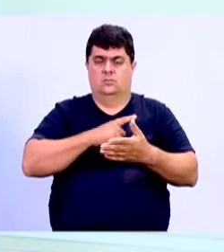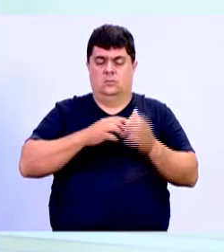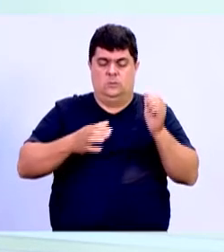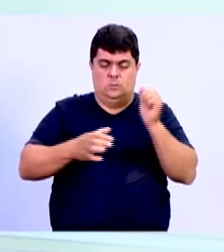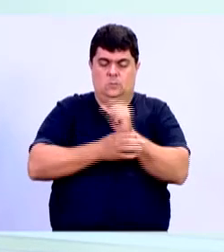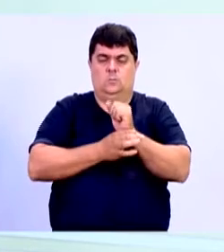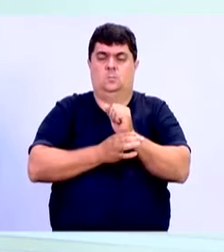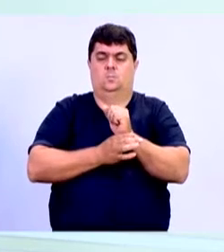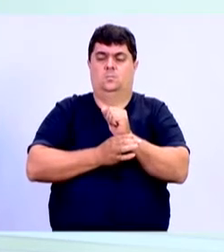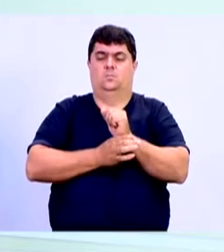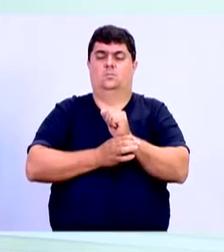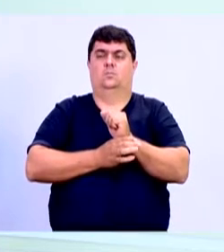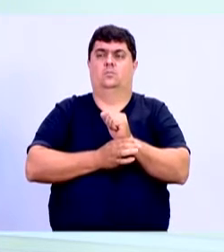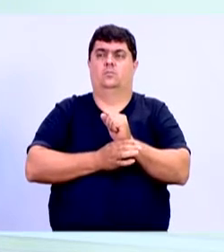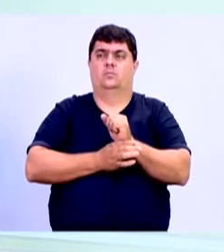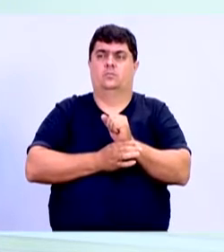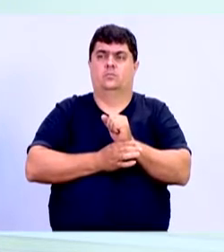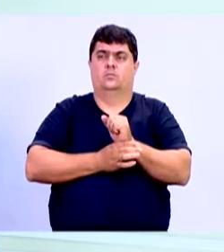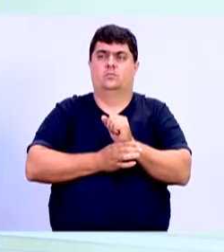segura, né,